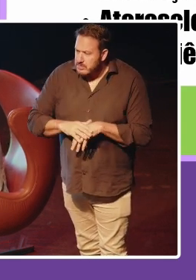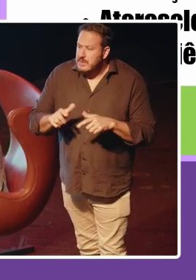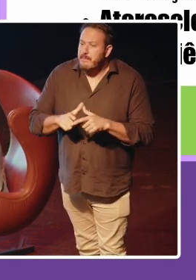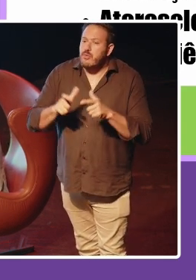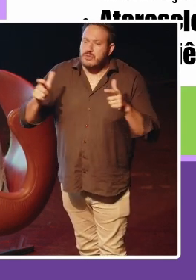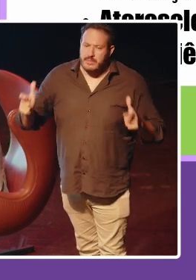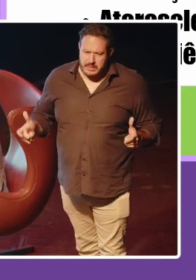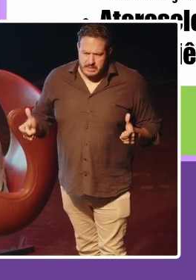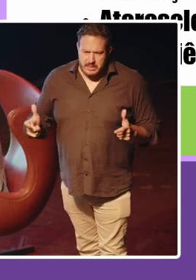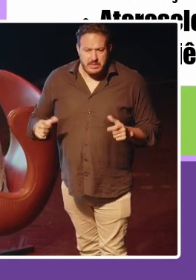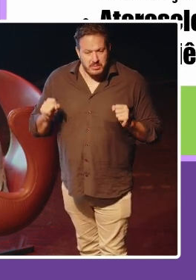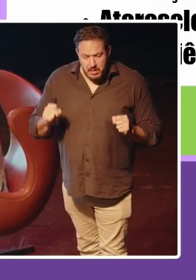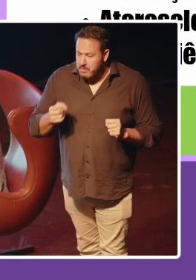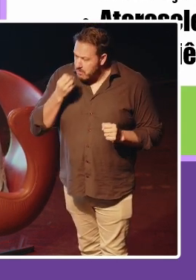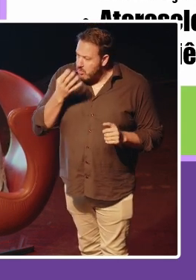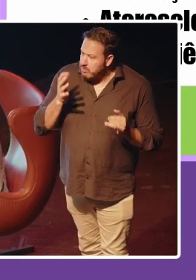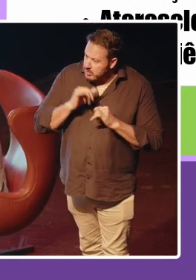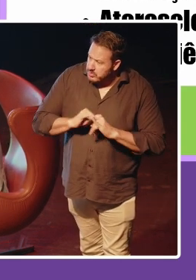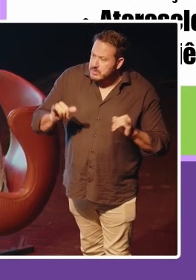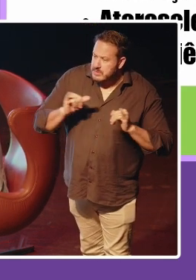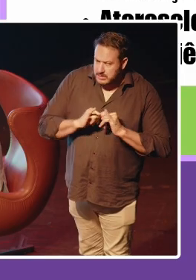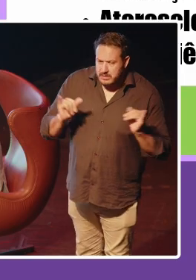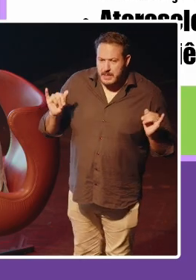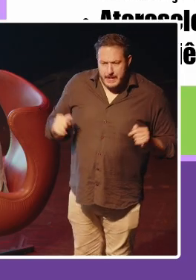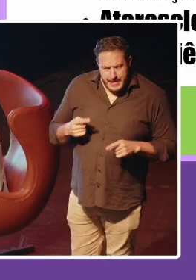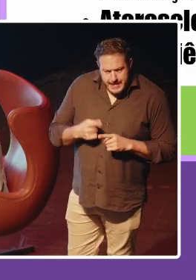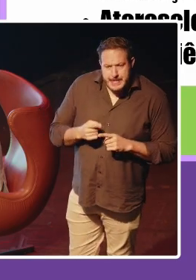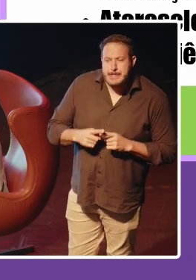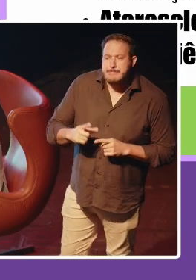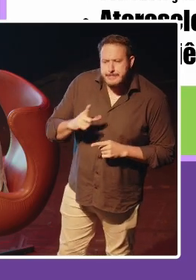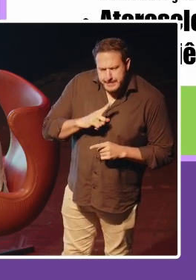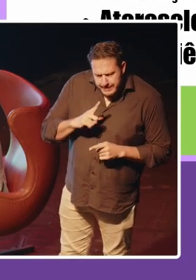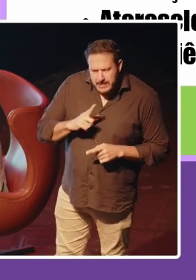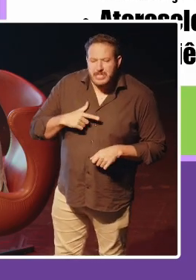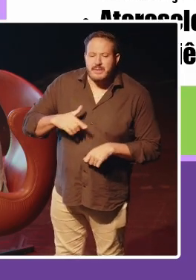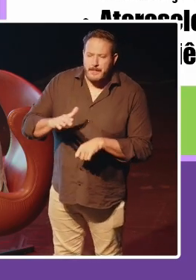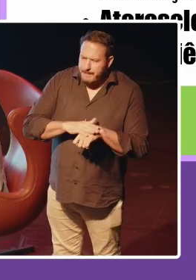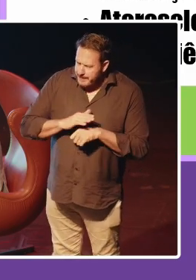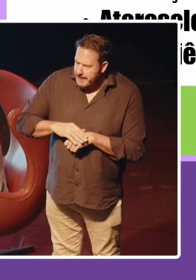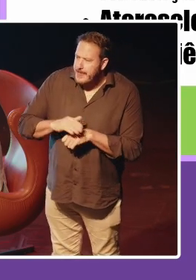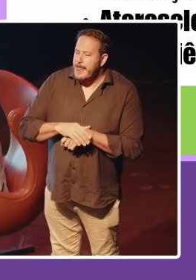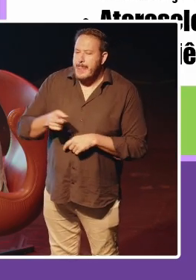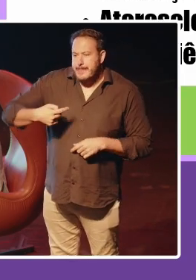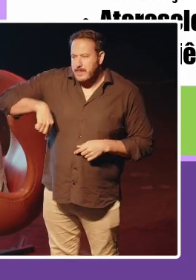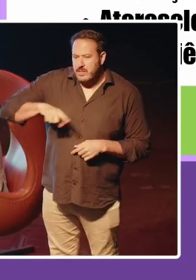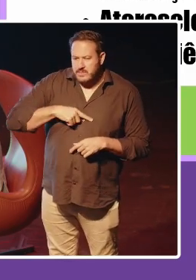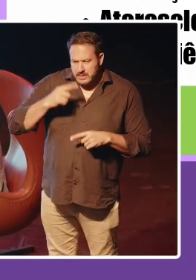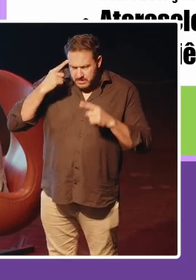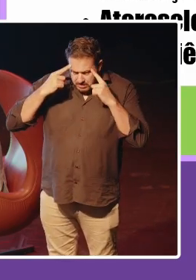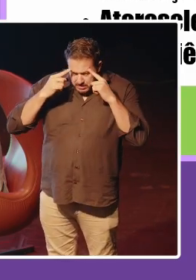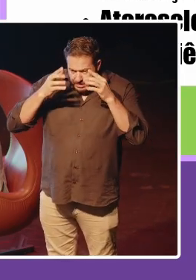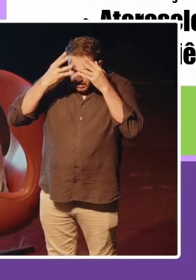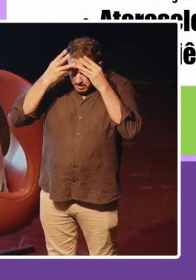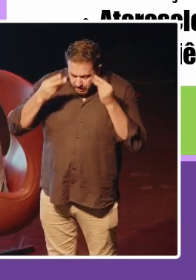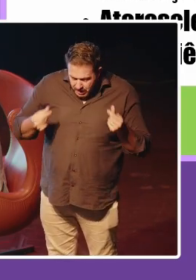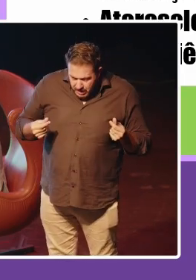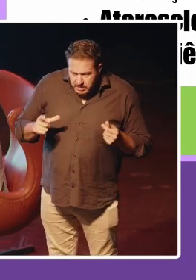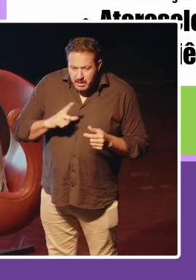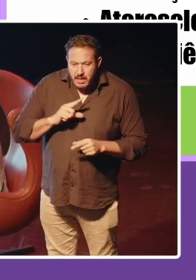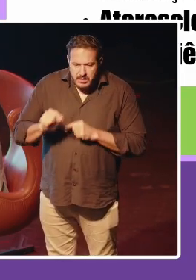grande. E isso é uma boa notícia, porque existe muito a ser feito em termos de prevenção de demência. Nós temos fatores que